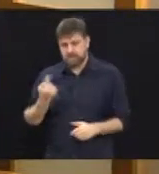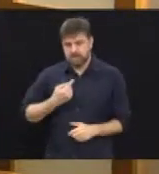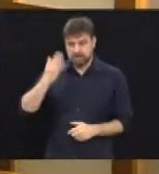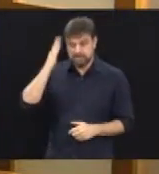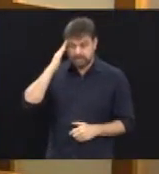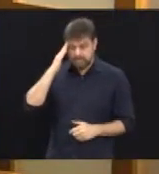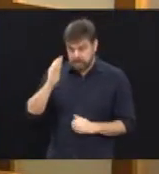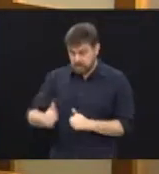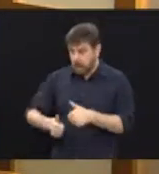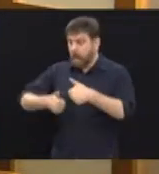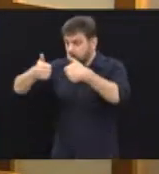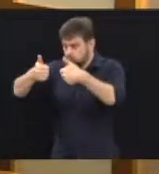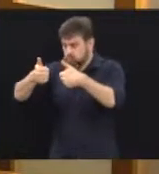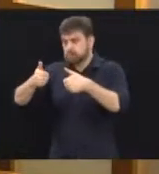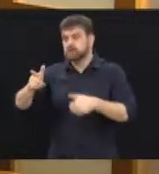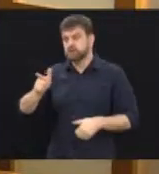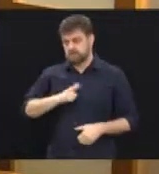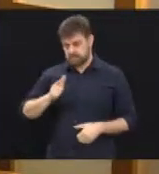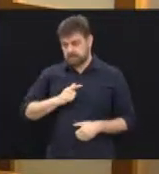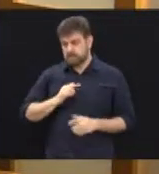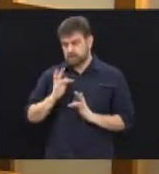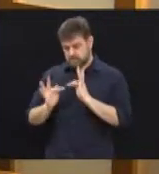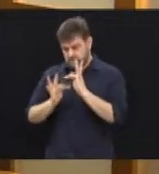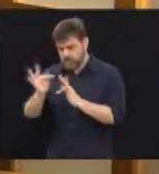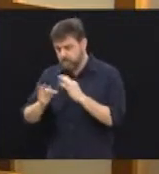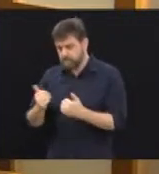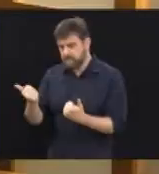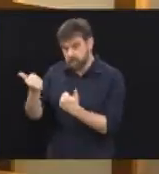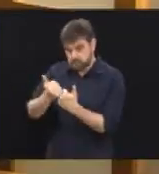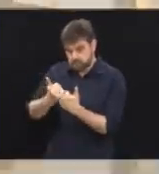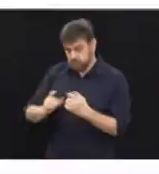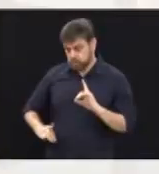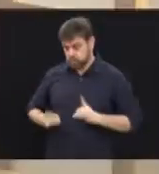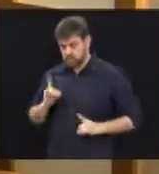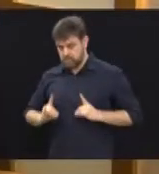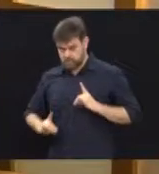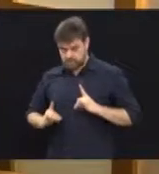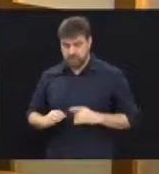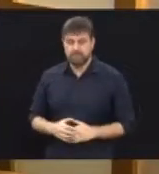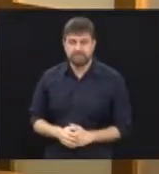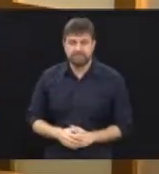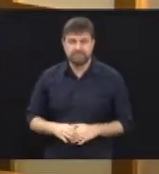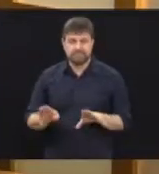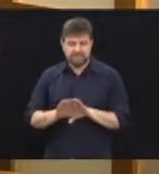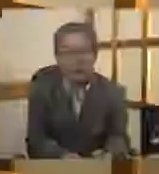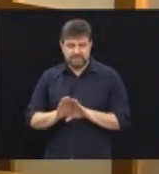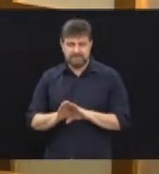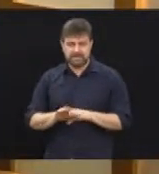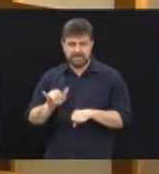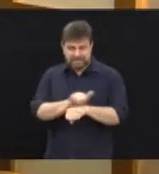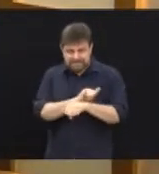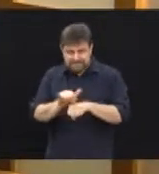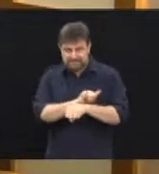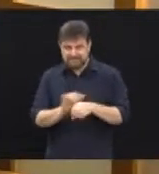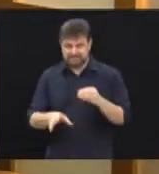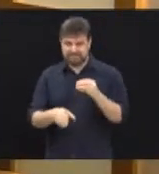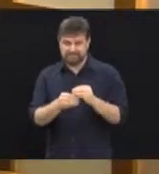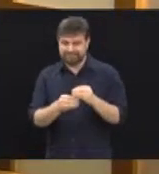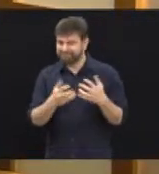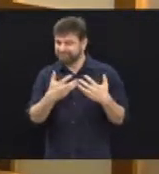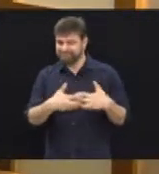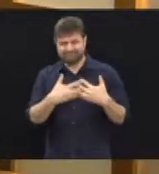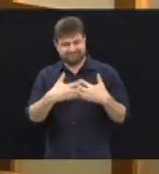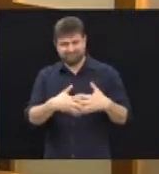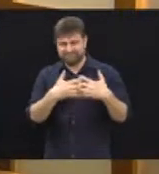mais benefícios fazendo a terapia de reposição hormonal do que não fazendo. Existem alguns tratamentos alternativos não tão